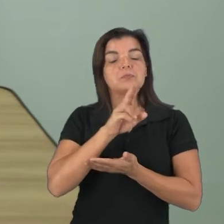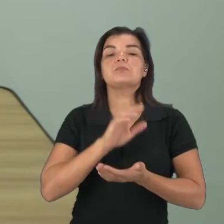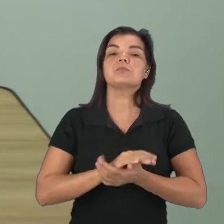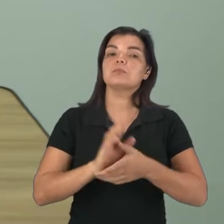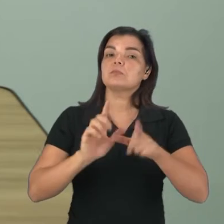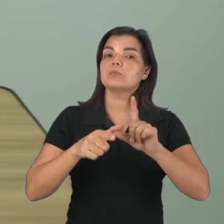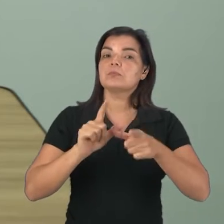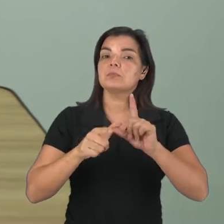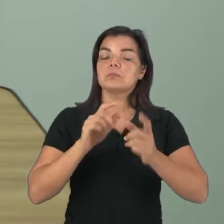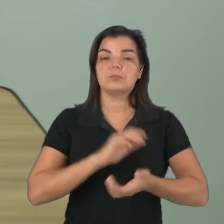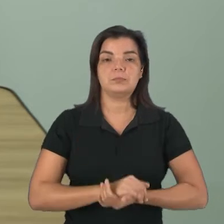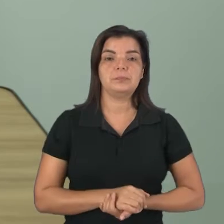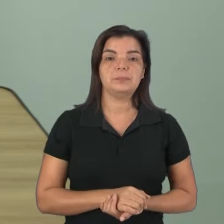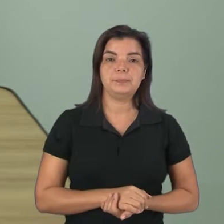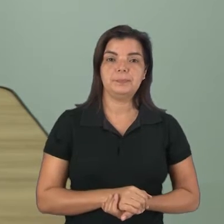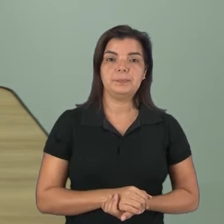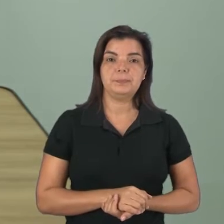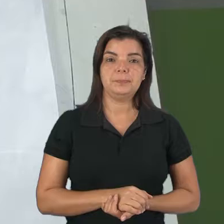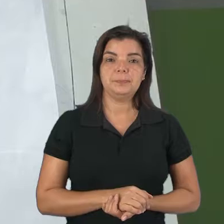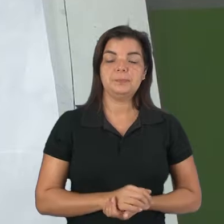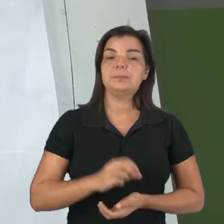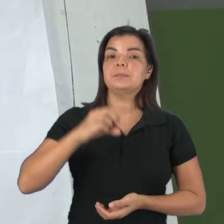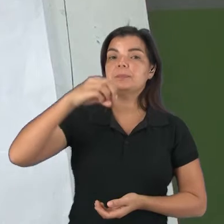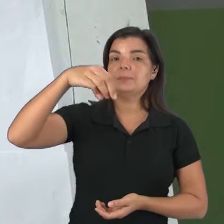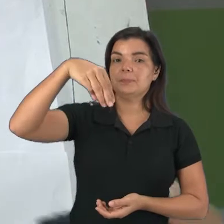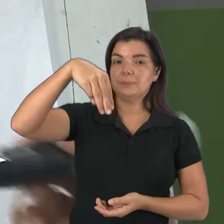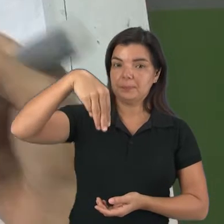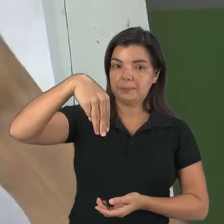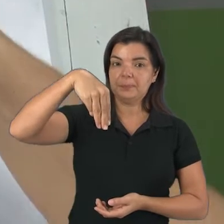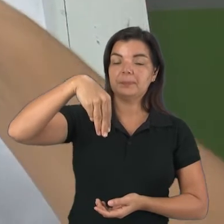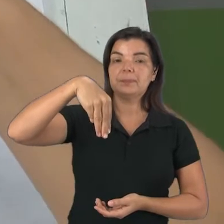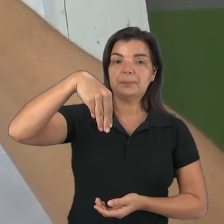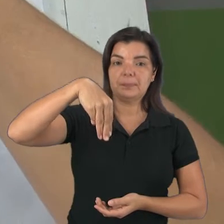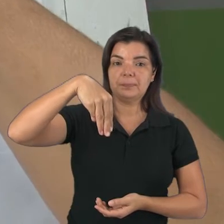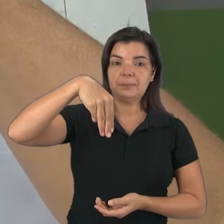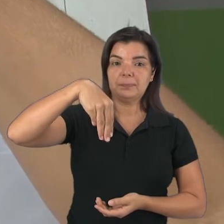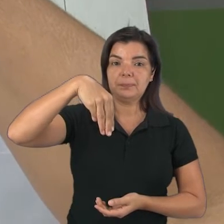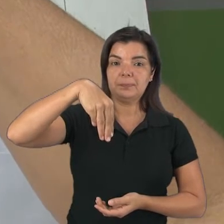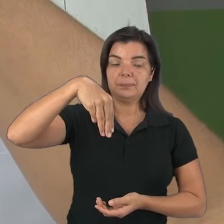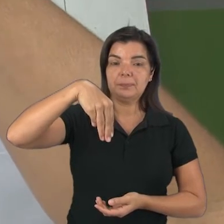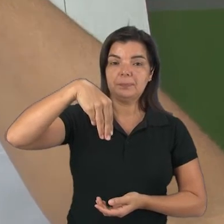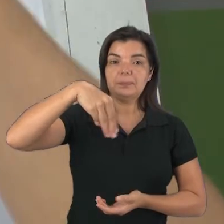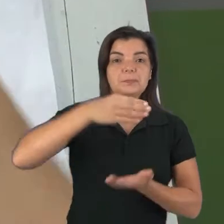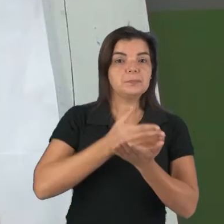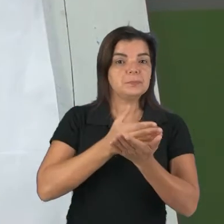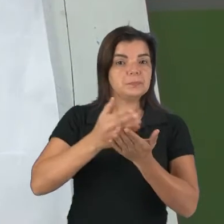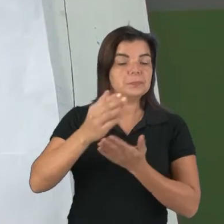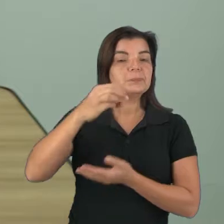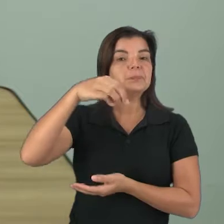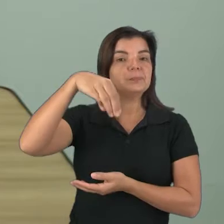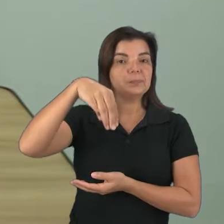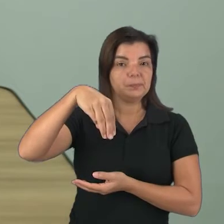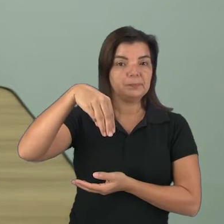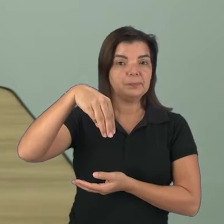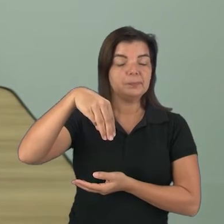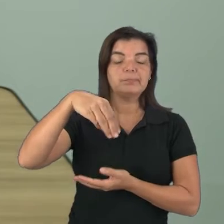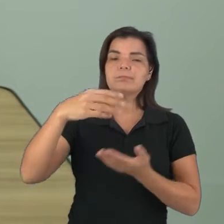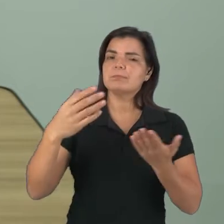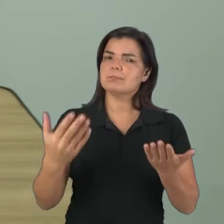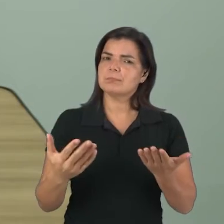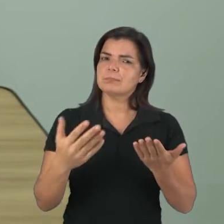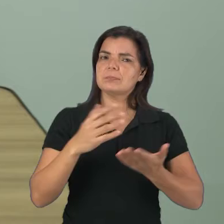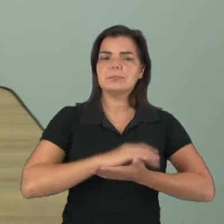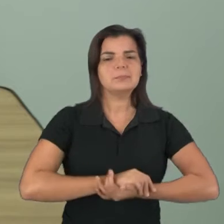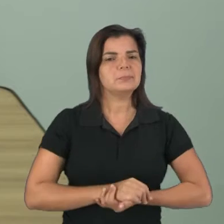inicia com a letra m olha mamãe inicia com m as